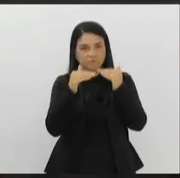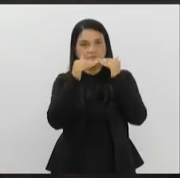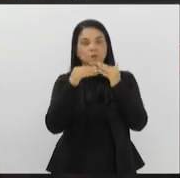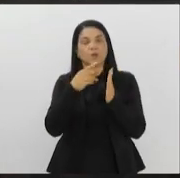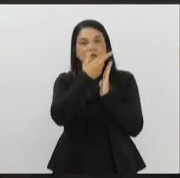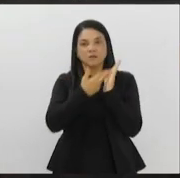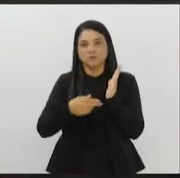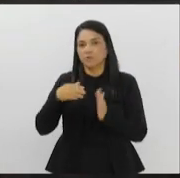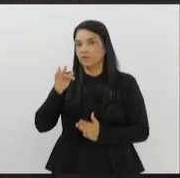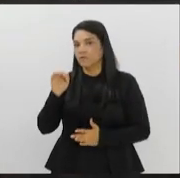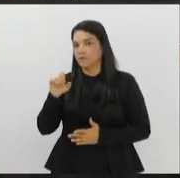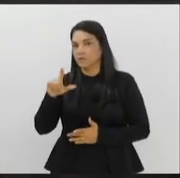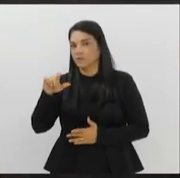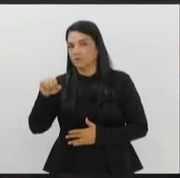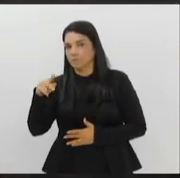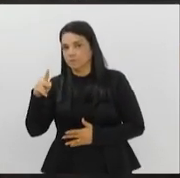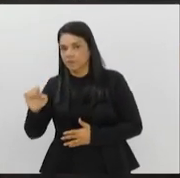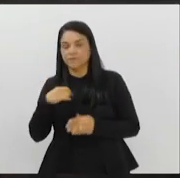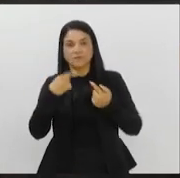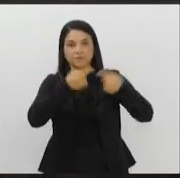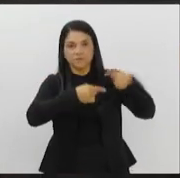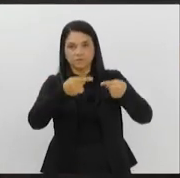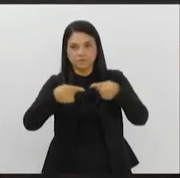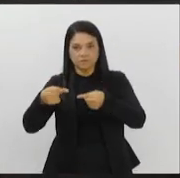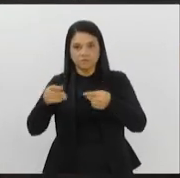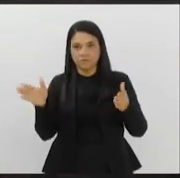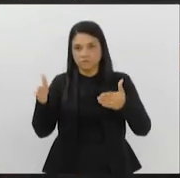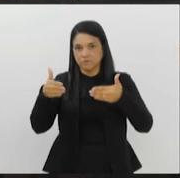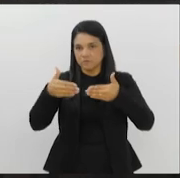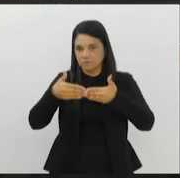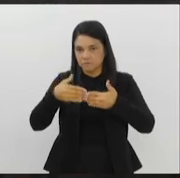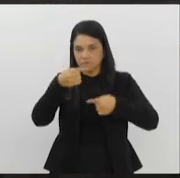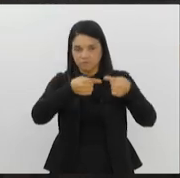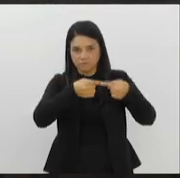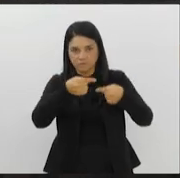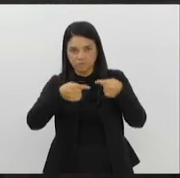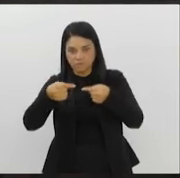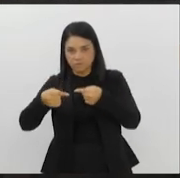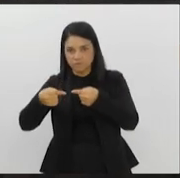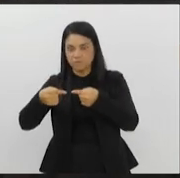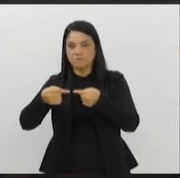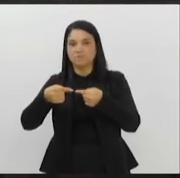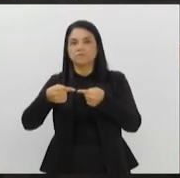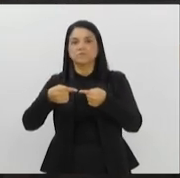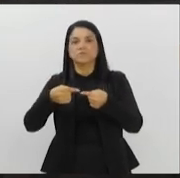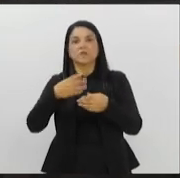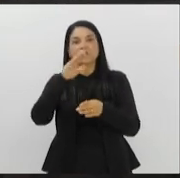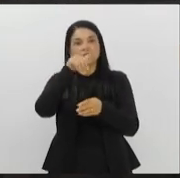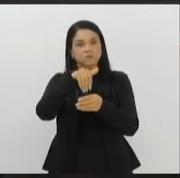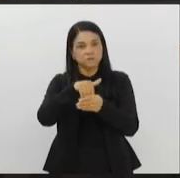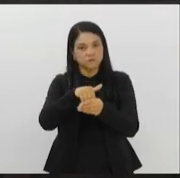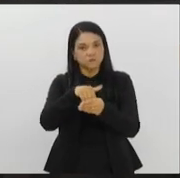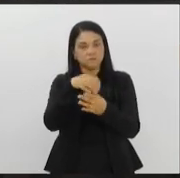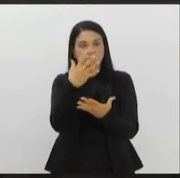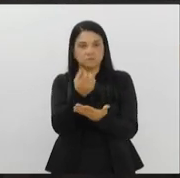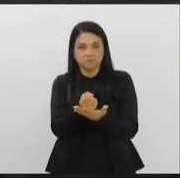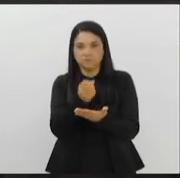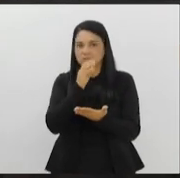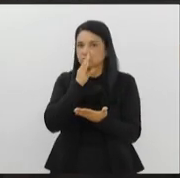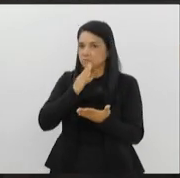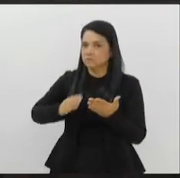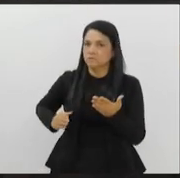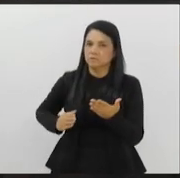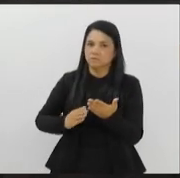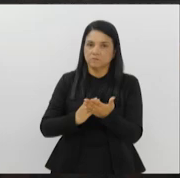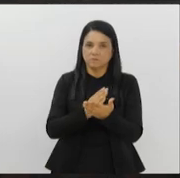Felipe Soares. Em discussão, não havendo quem queira discutir, encerrada a discussão. Em votação, senhores que aprovam, permaneçam